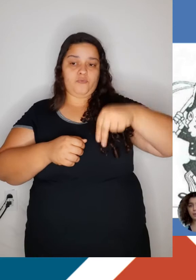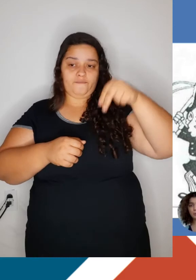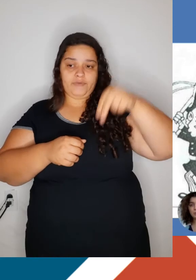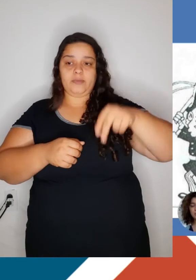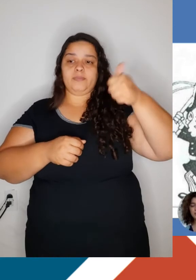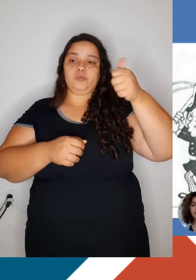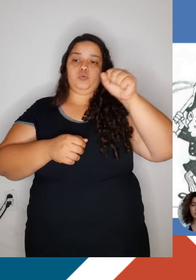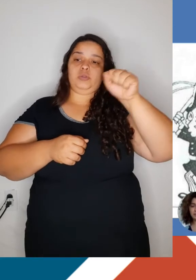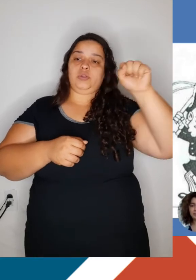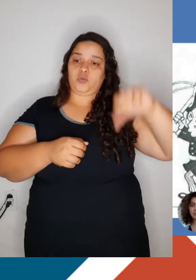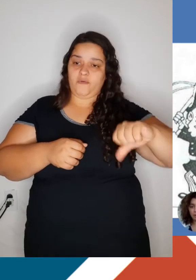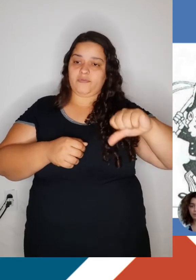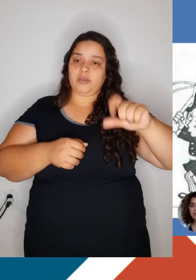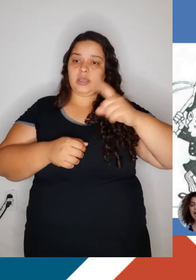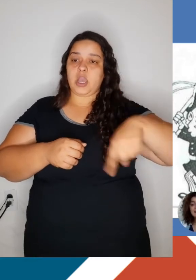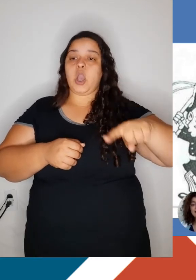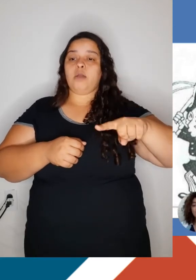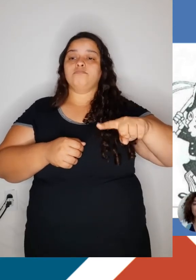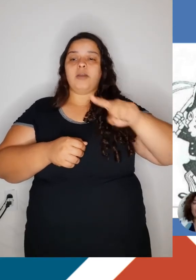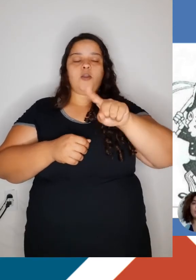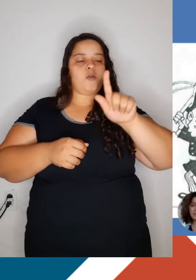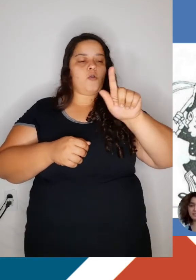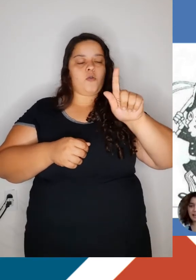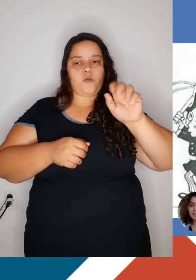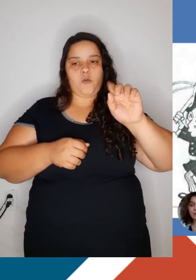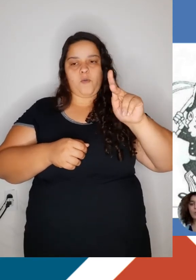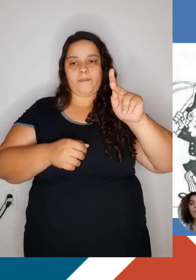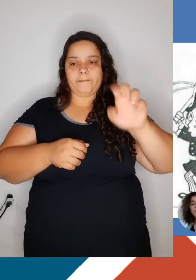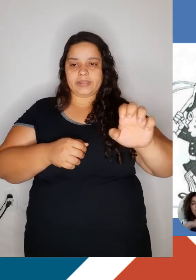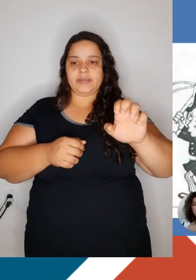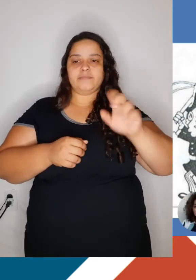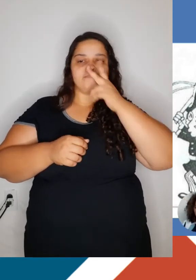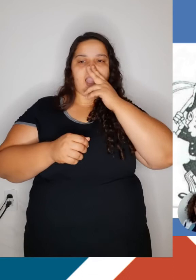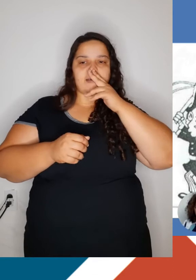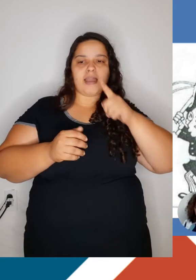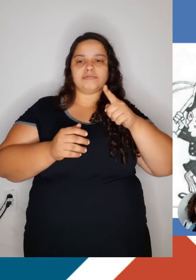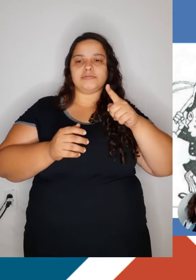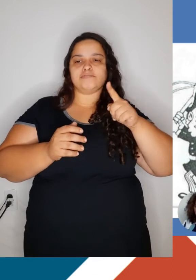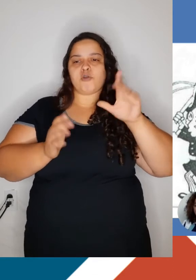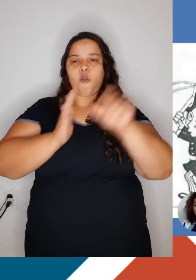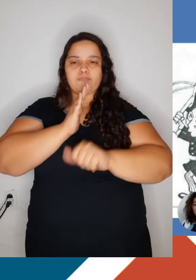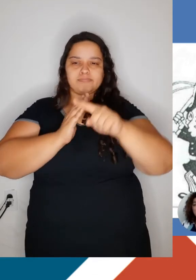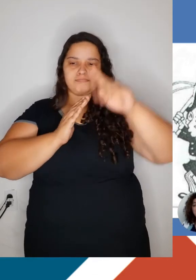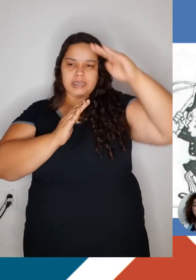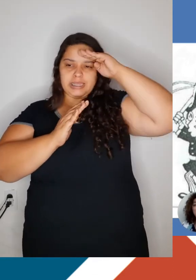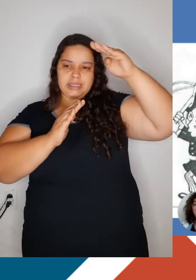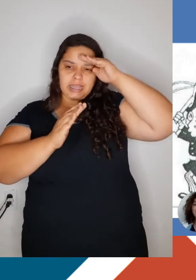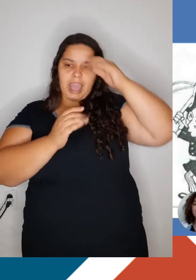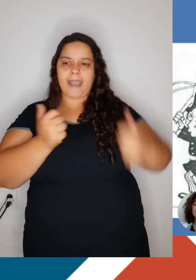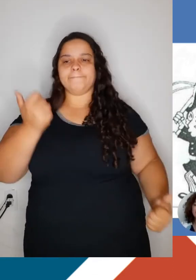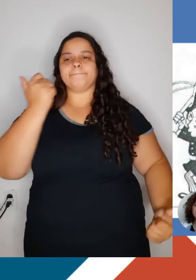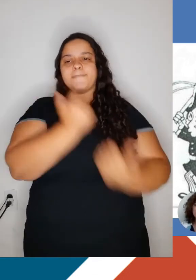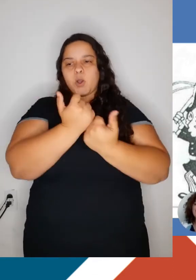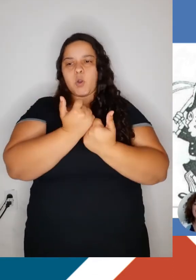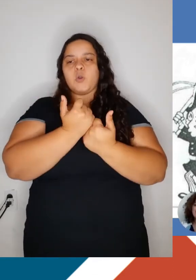de novembro de 1889, através de um golpe militar, com apoio e estímulo de alguns civis, foi proclamada a